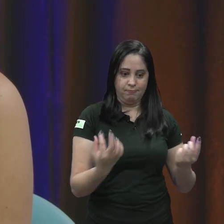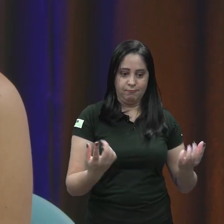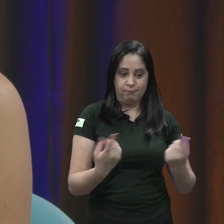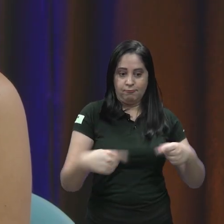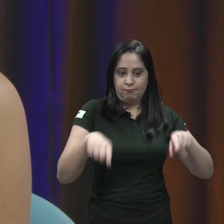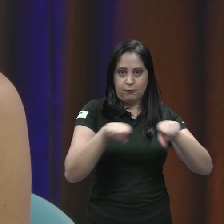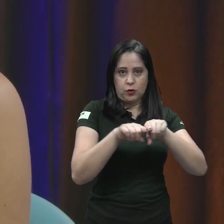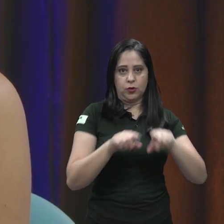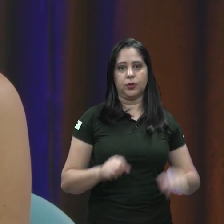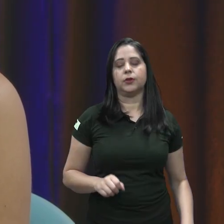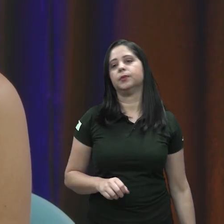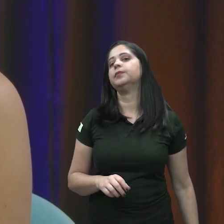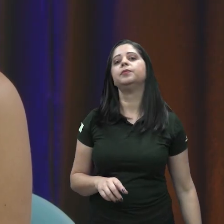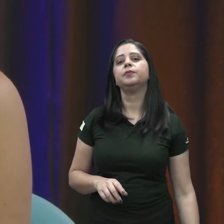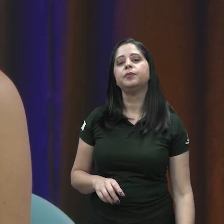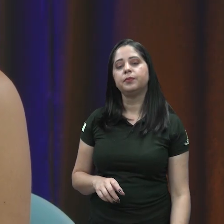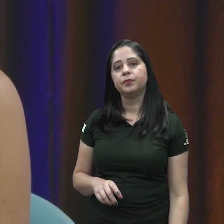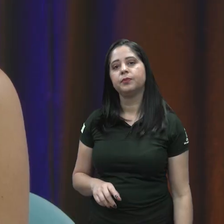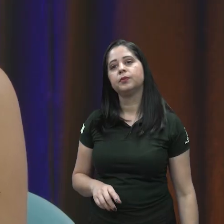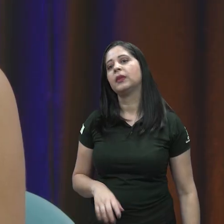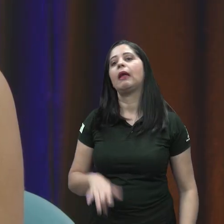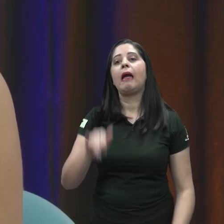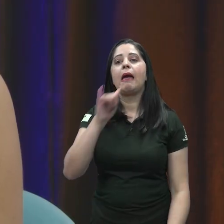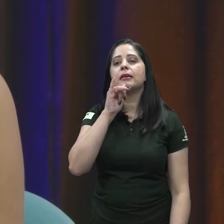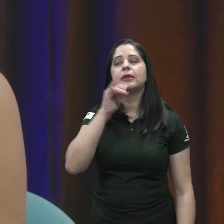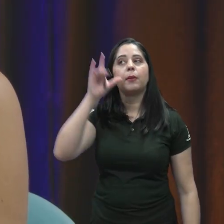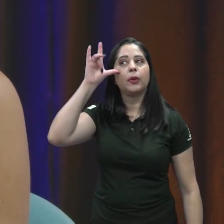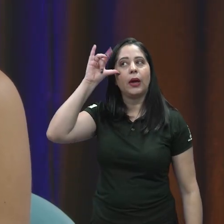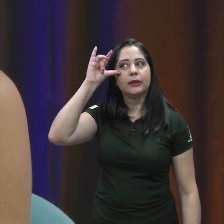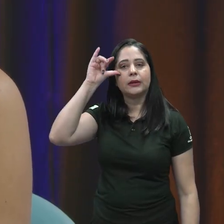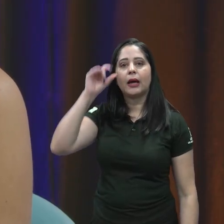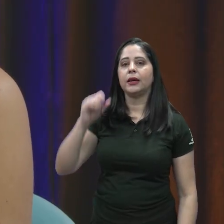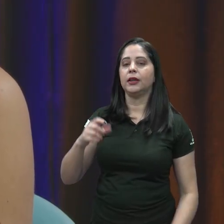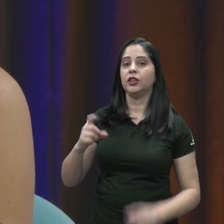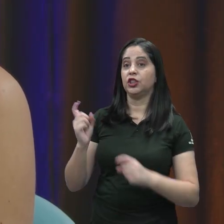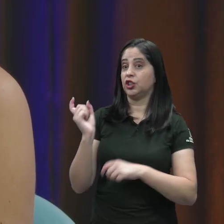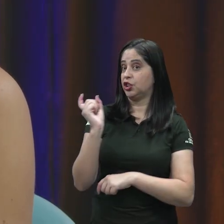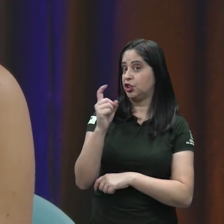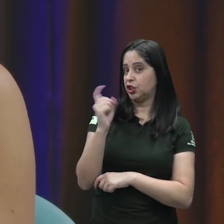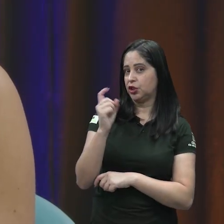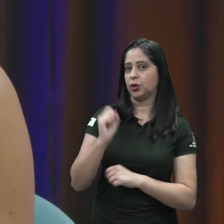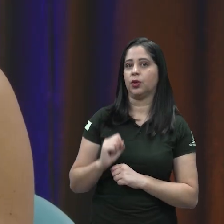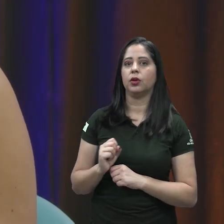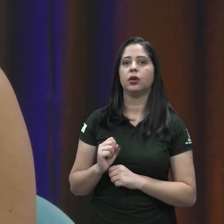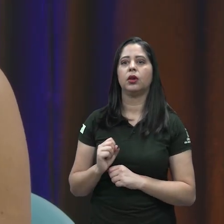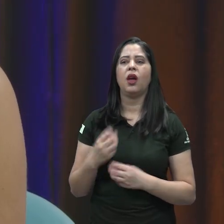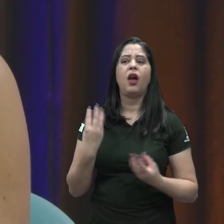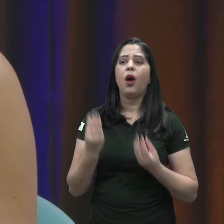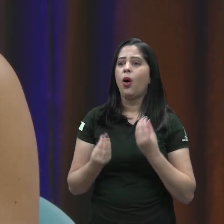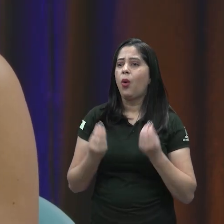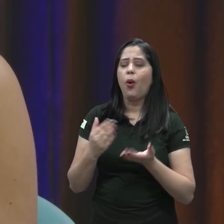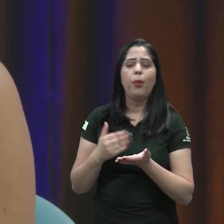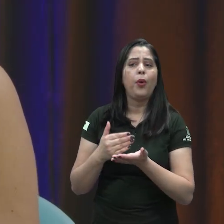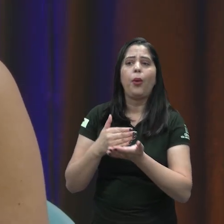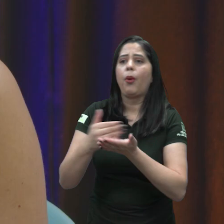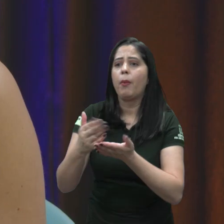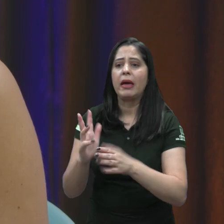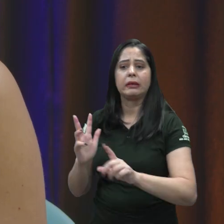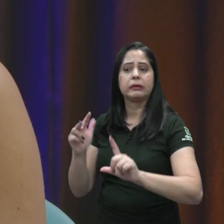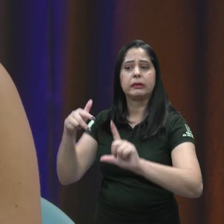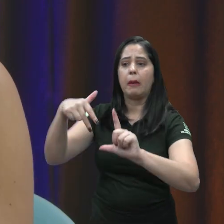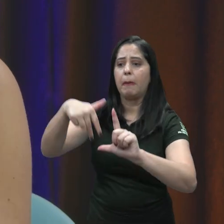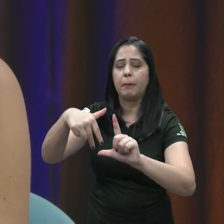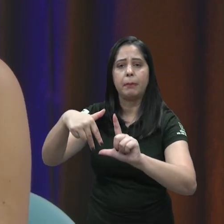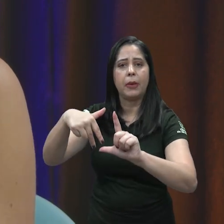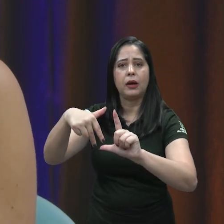plataformas. Você acha que plataforma Instagram, TikTok, eu tenho que, assim, como que eu começo? Eu vou por todas, começo em